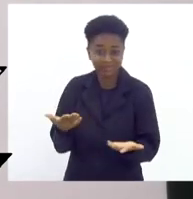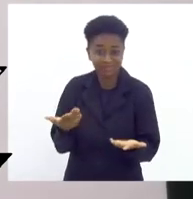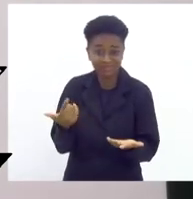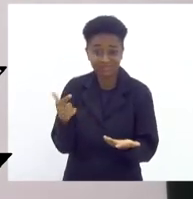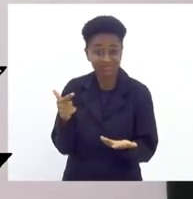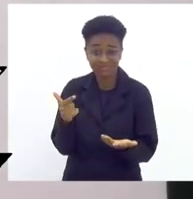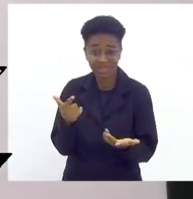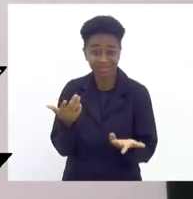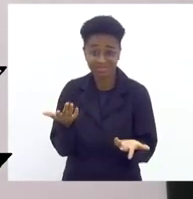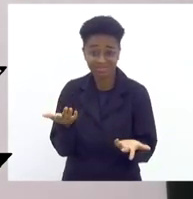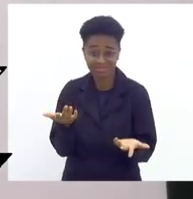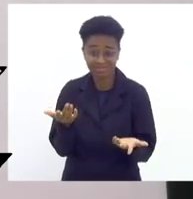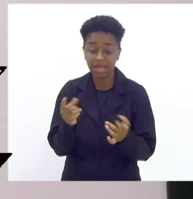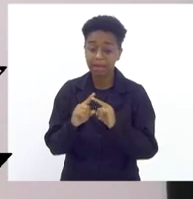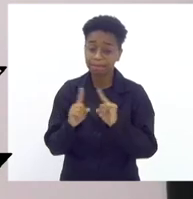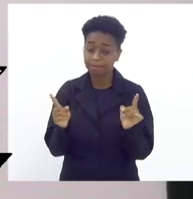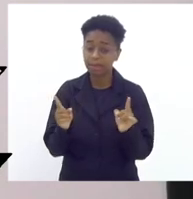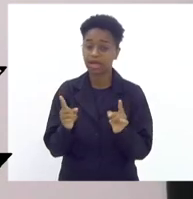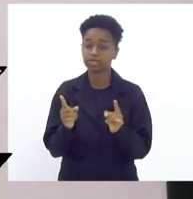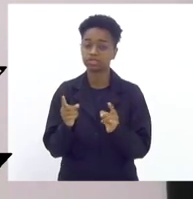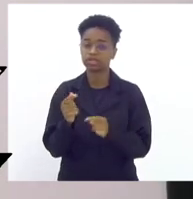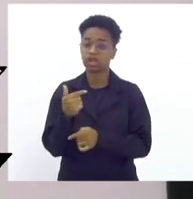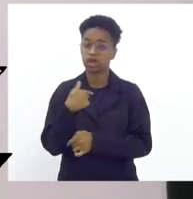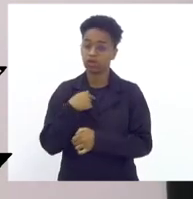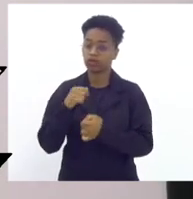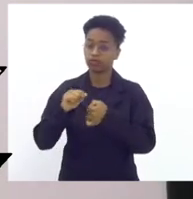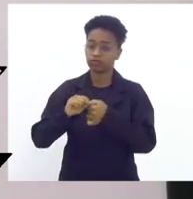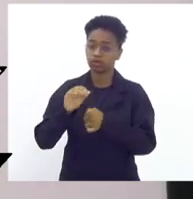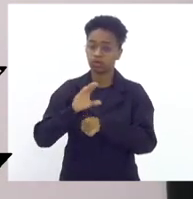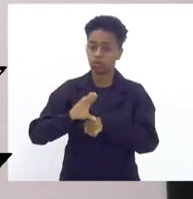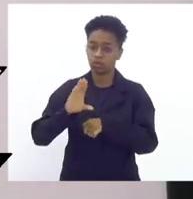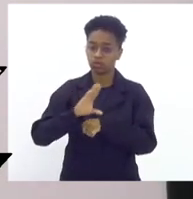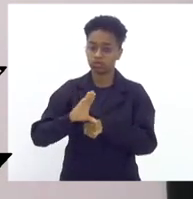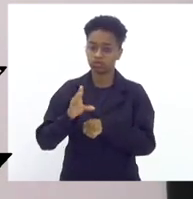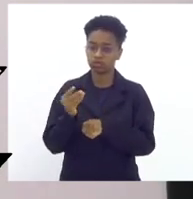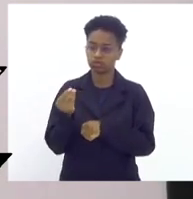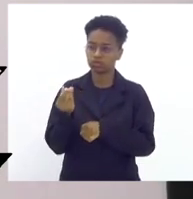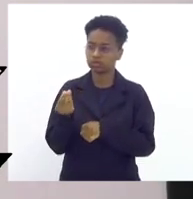atualmente fazendo o curso